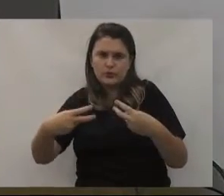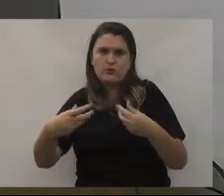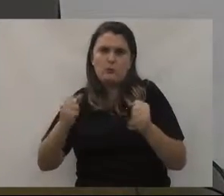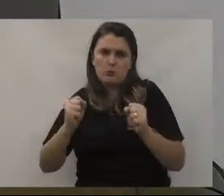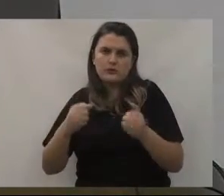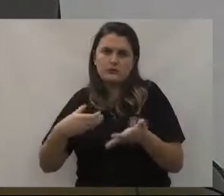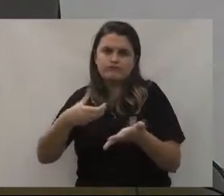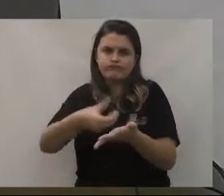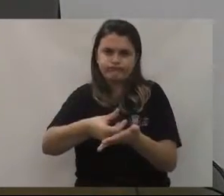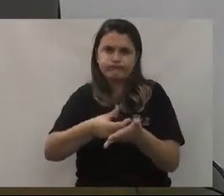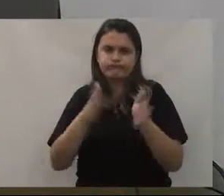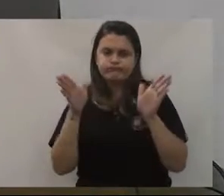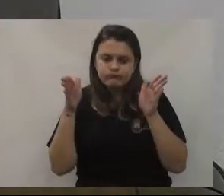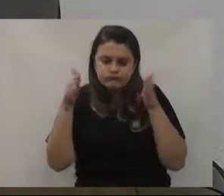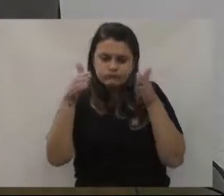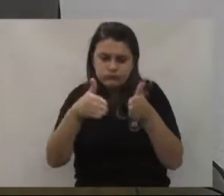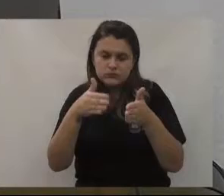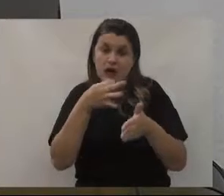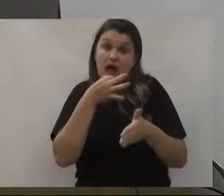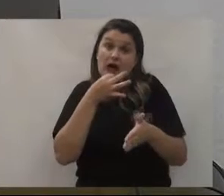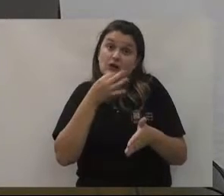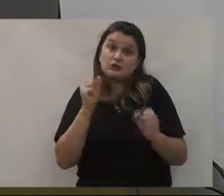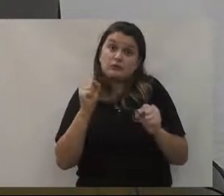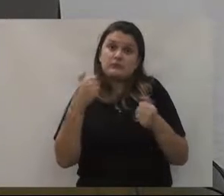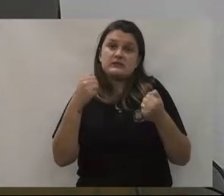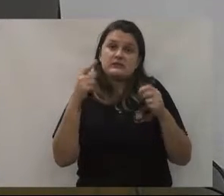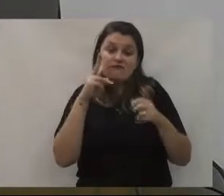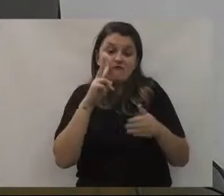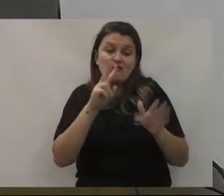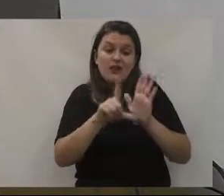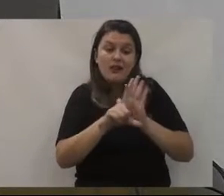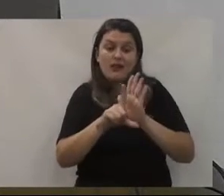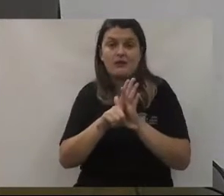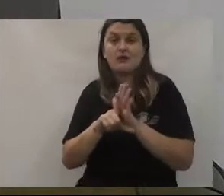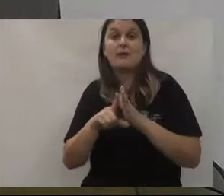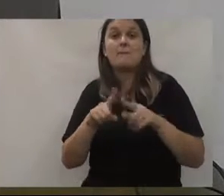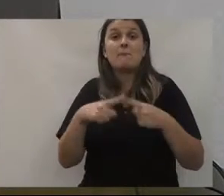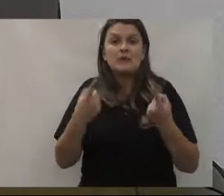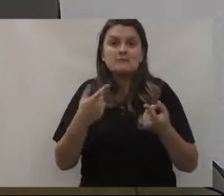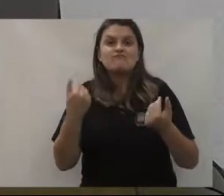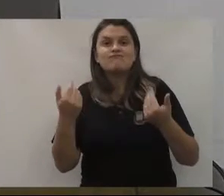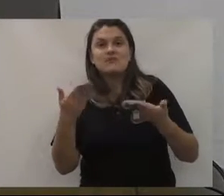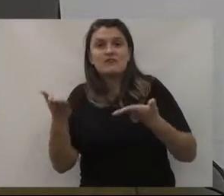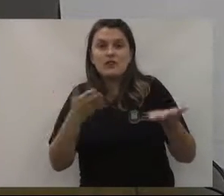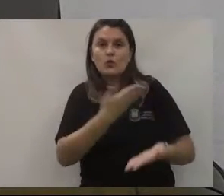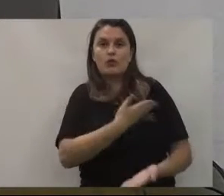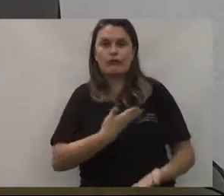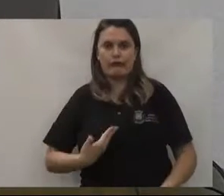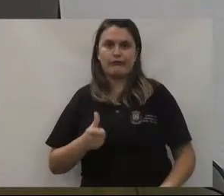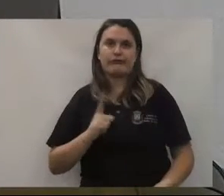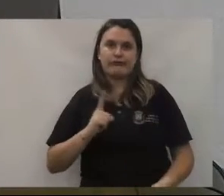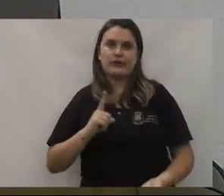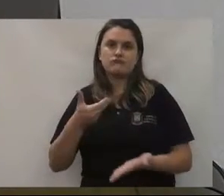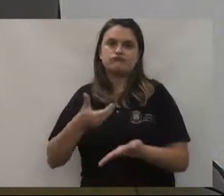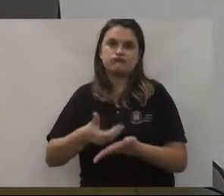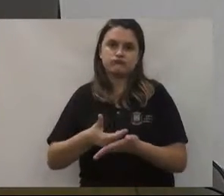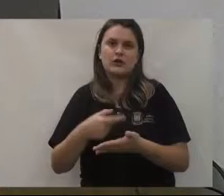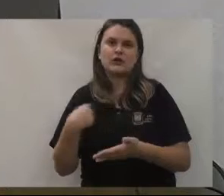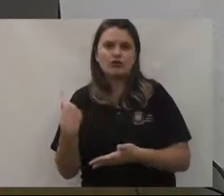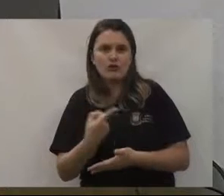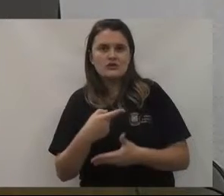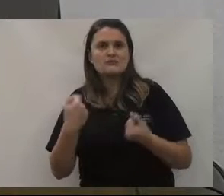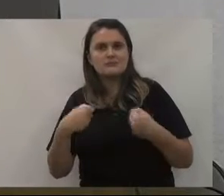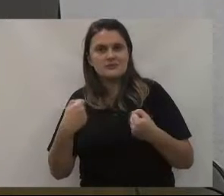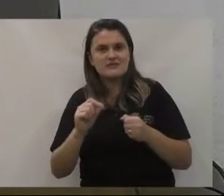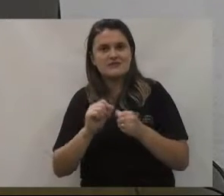podem ser destinados, acho que podem, não sei, depende da lei, mas independente disso, o governo tem recurso, mas precisamos